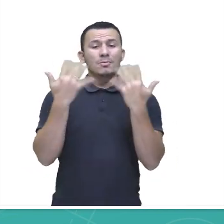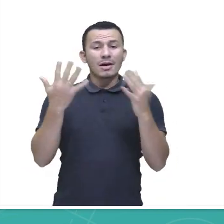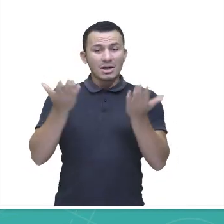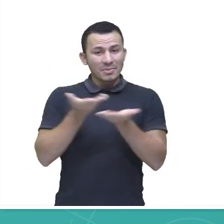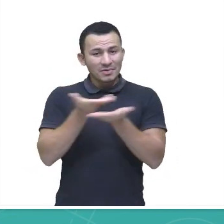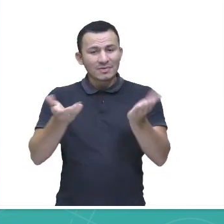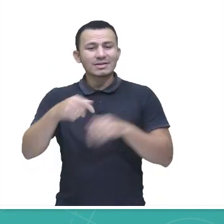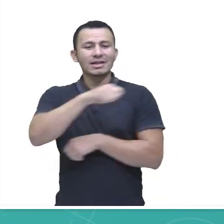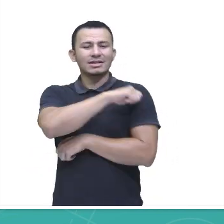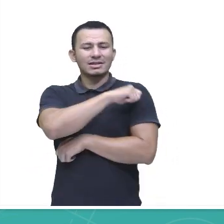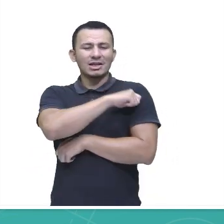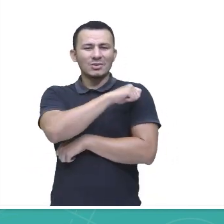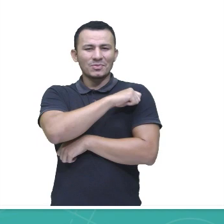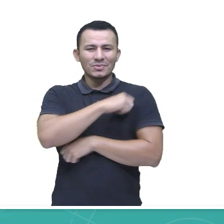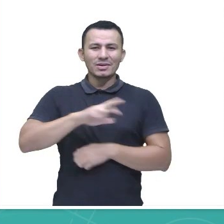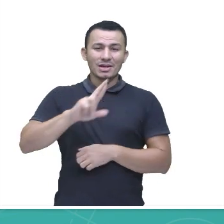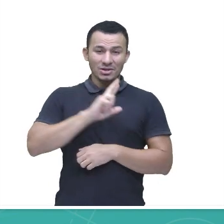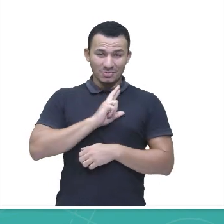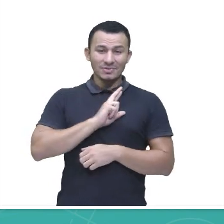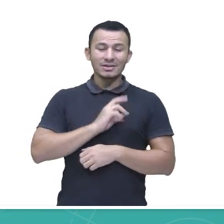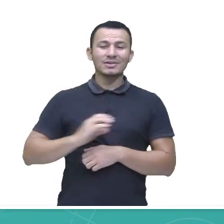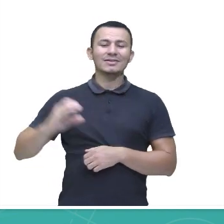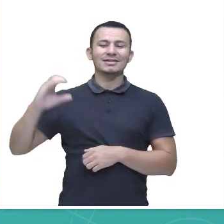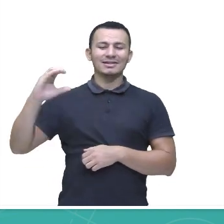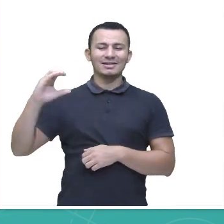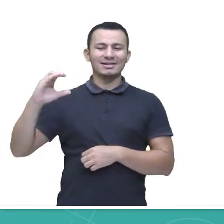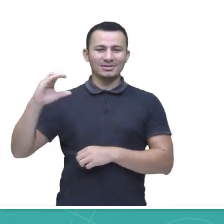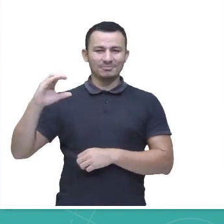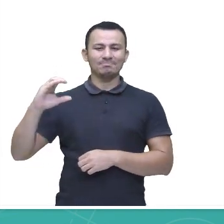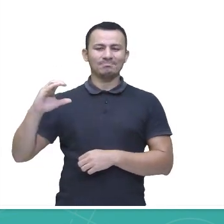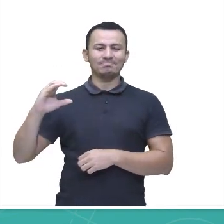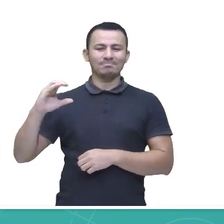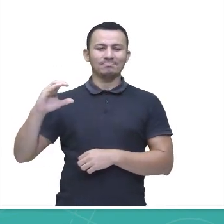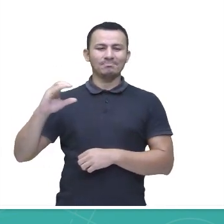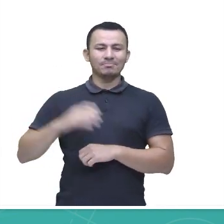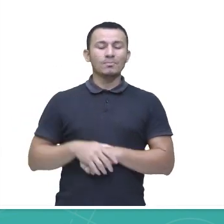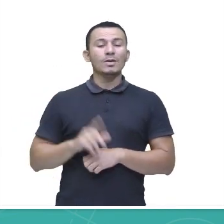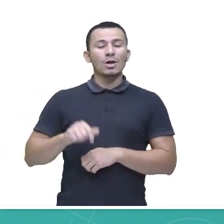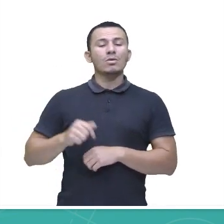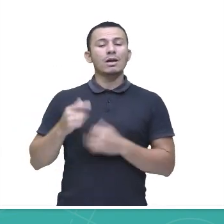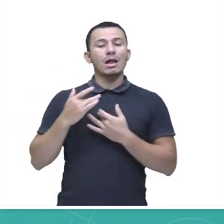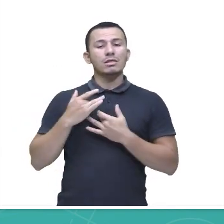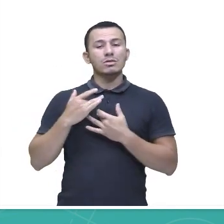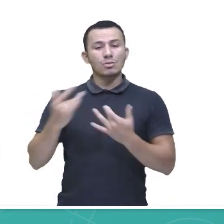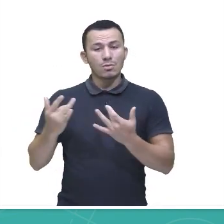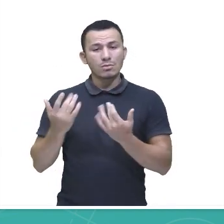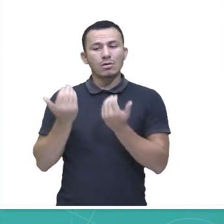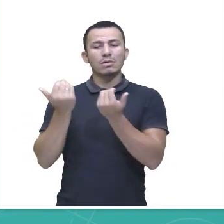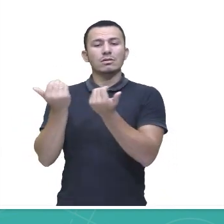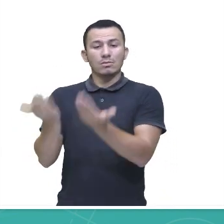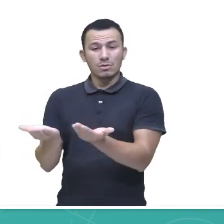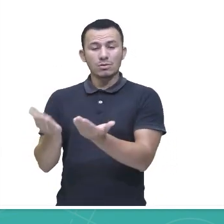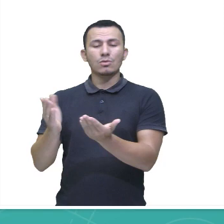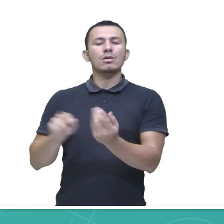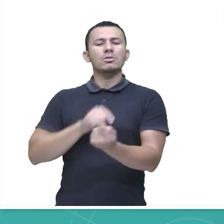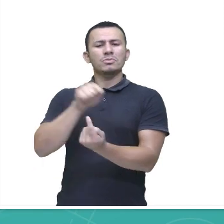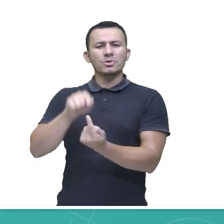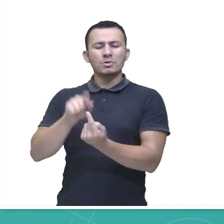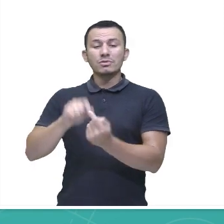tenho certeza, porque está muito fácil, acertaram. A palavra doador exerce a função